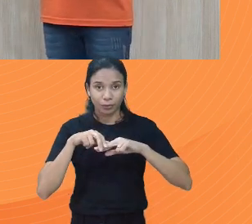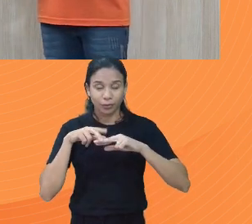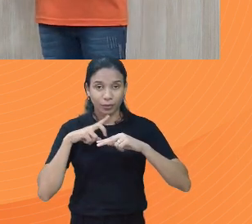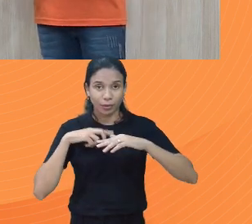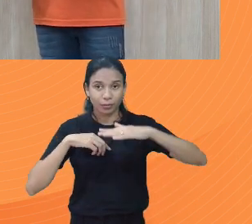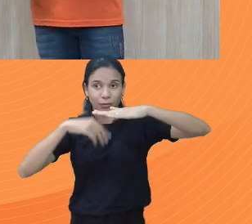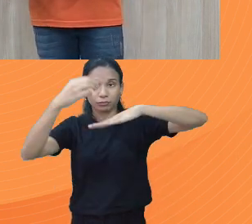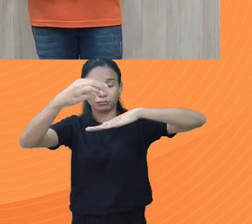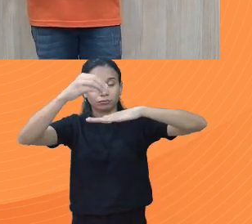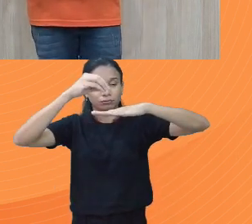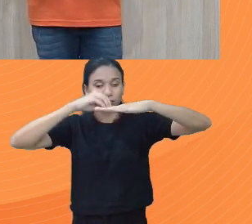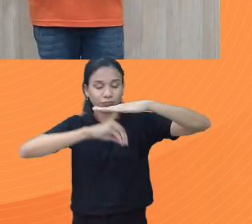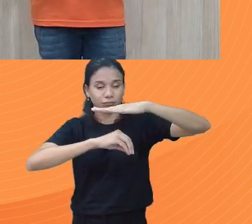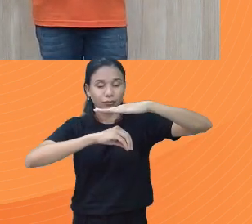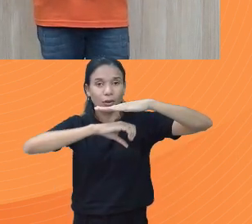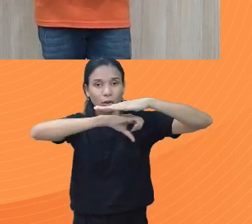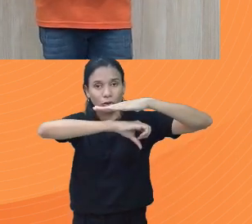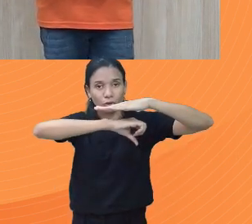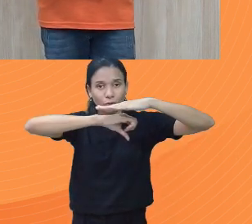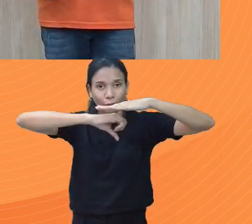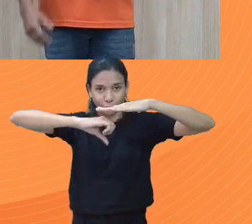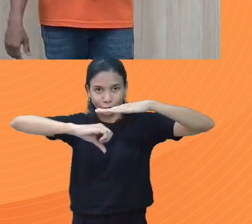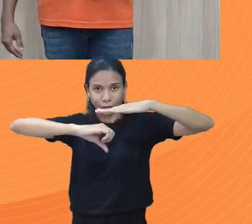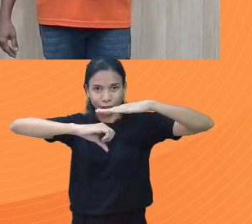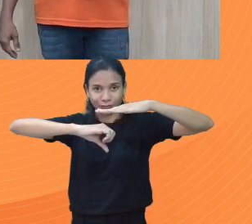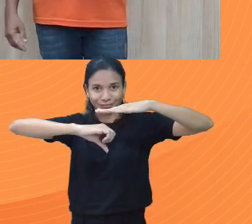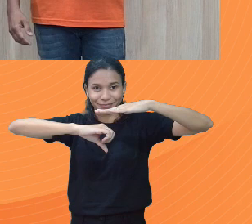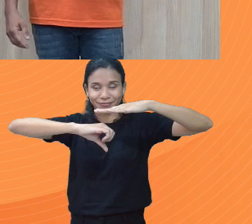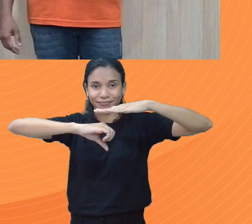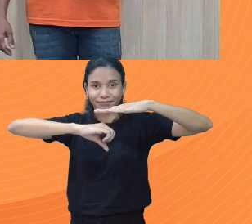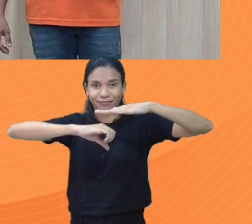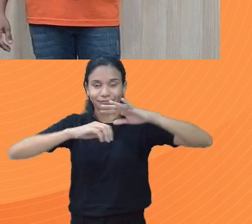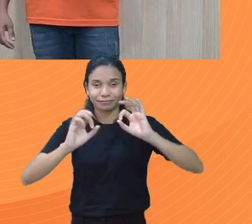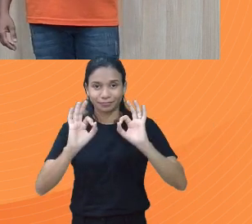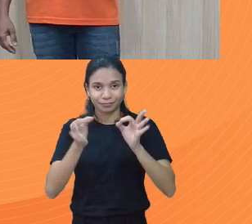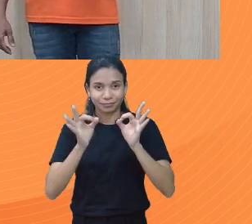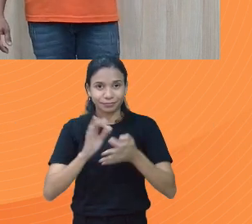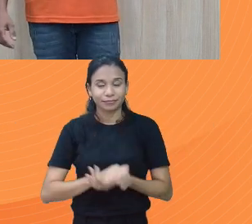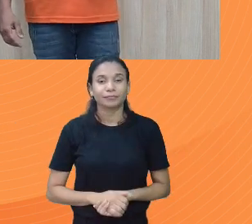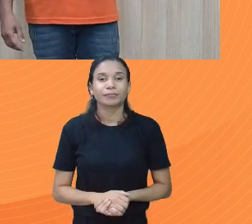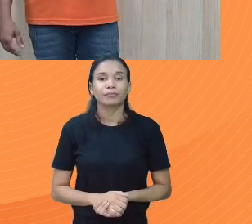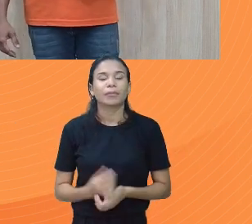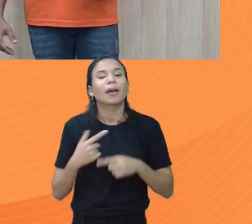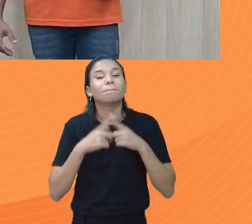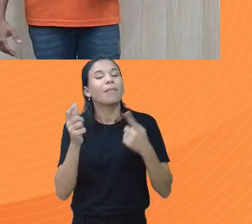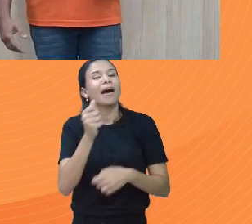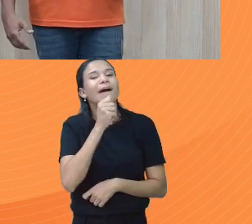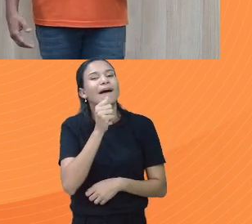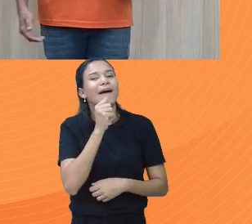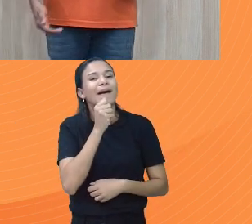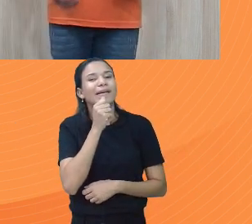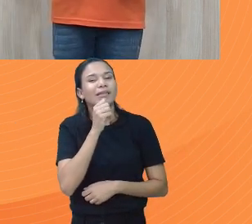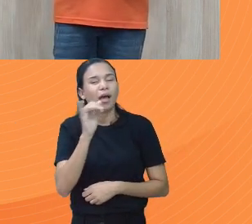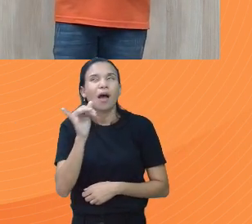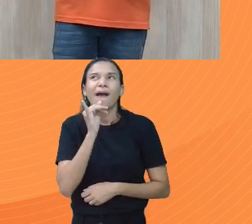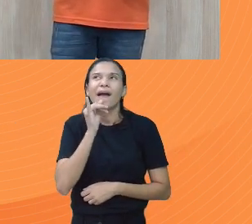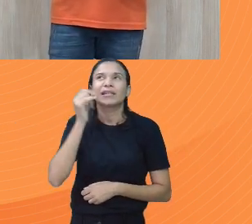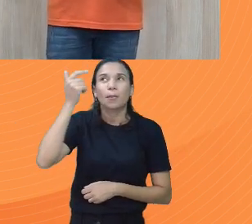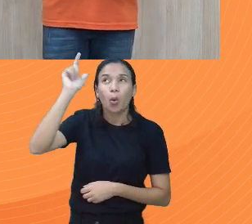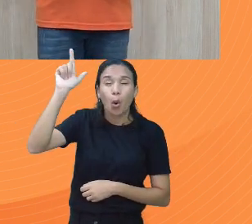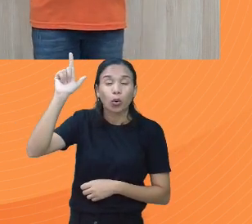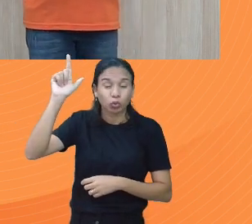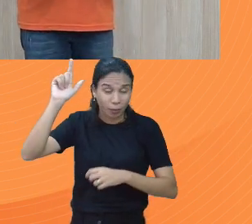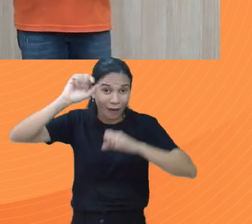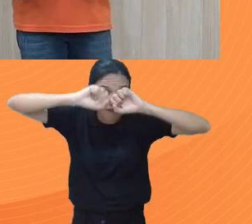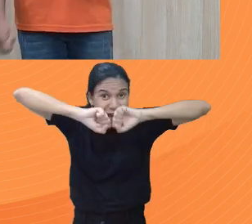no denominador vão ficar dois numerais 9, tá? Mas eu ainda vou fazer mais um exemplo para tirar